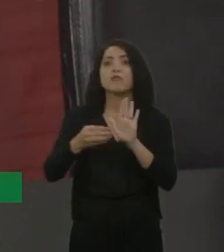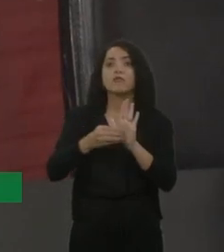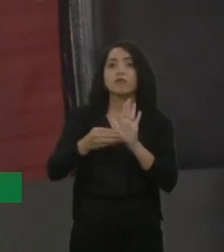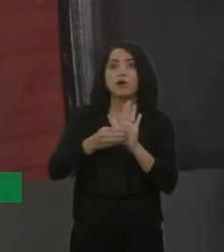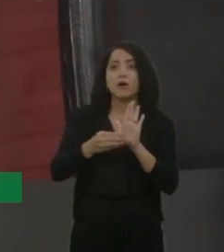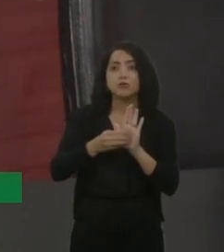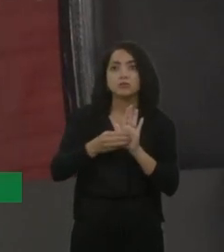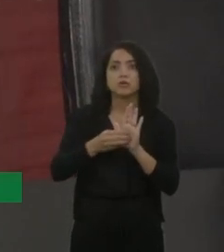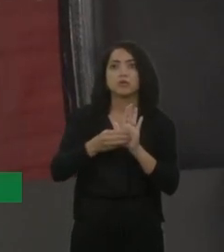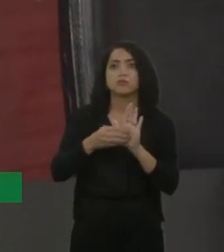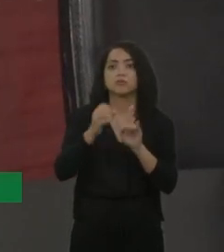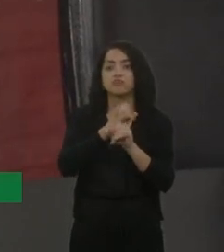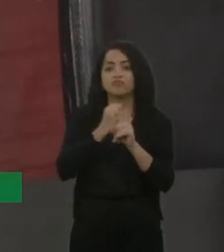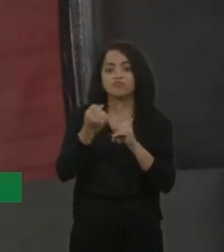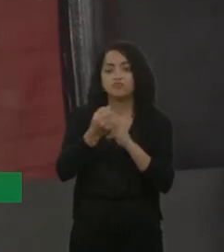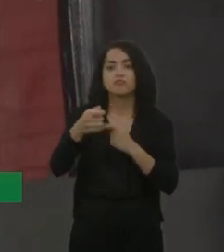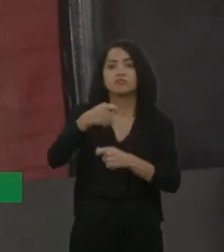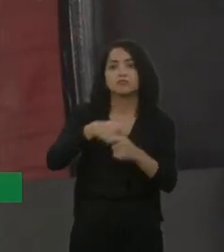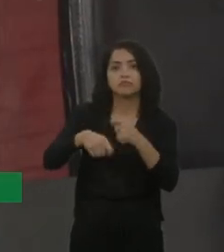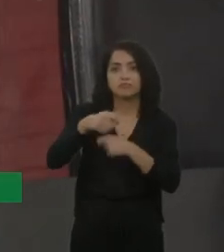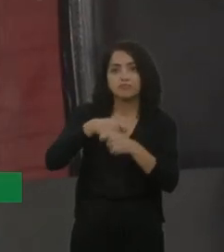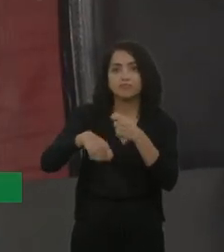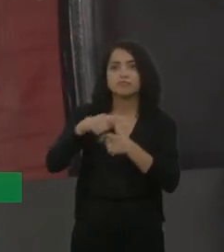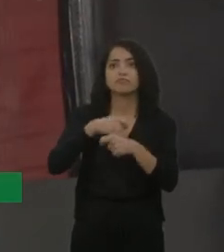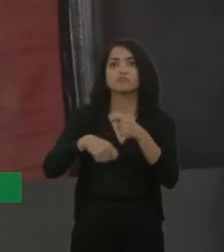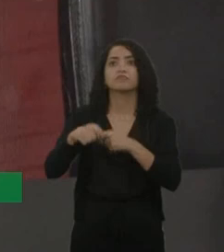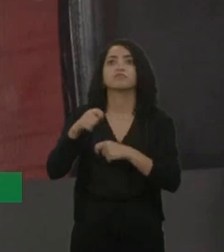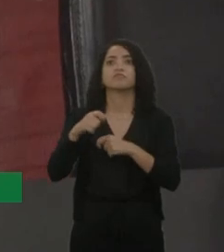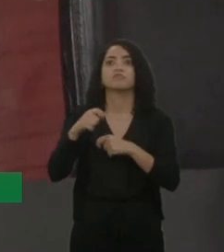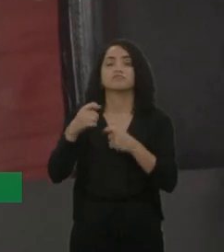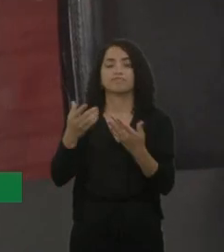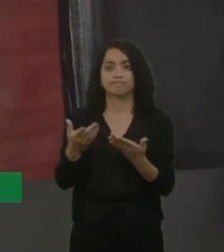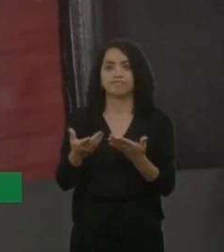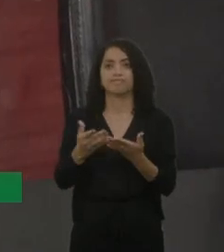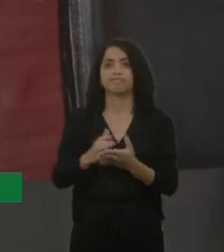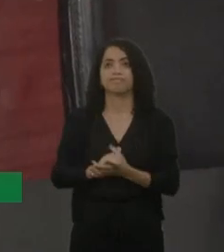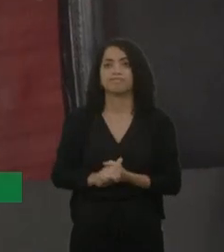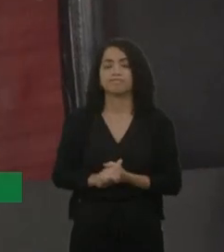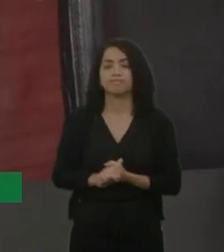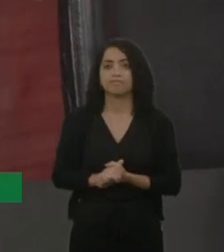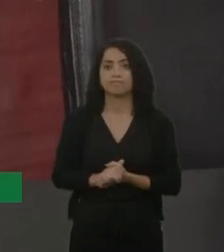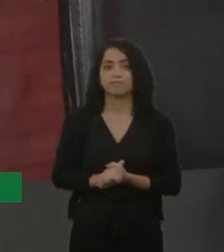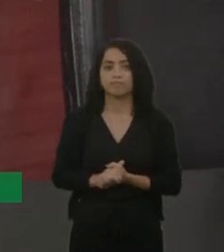socioeconômicas que atingem a comunidade rara.